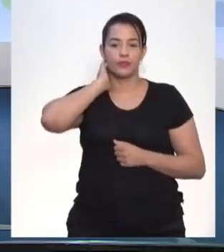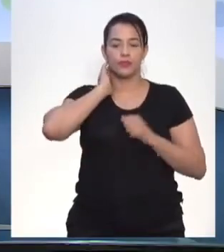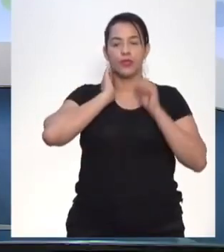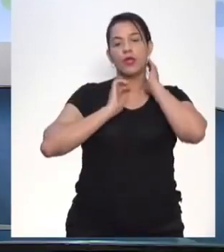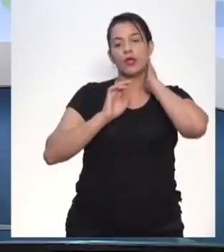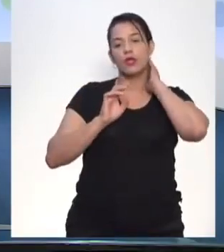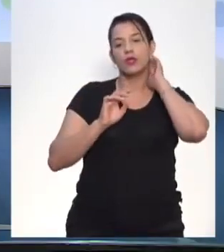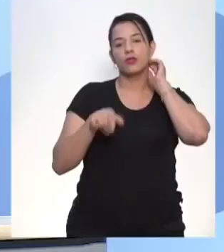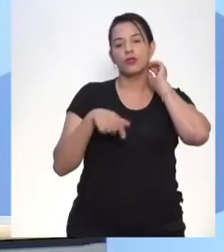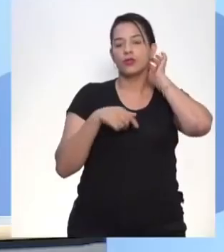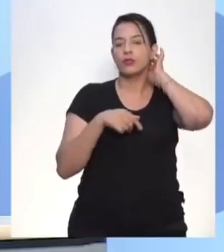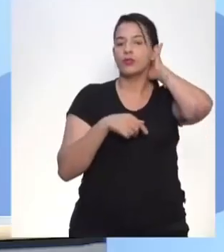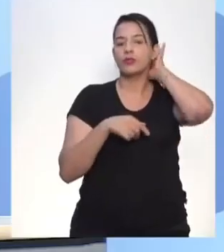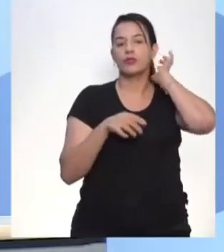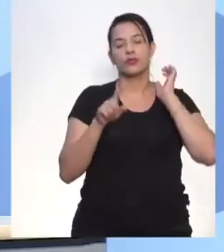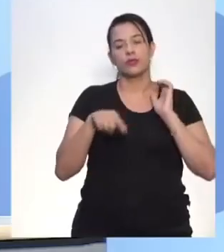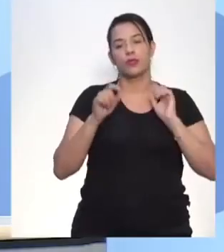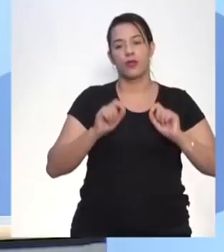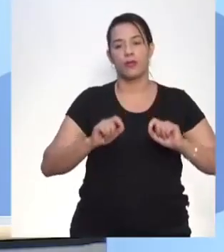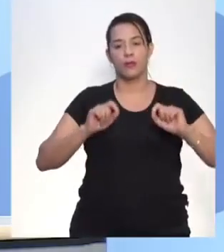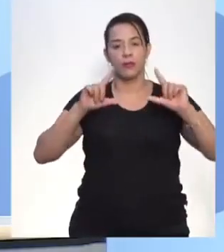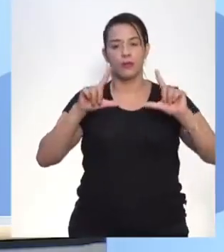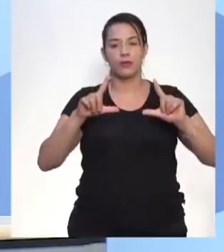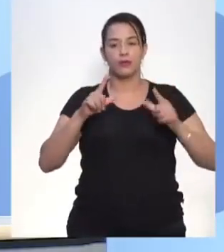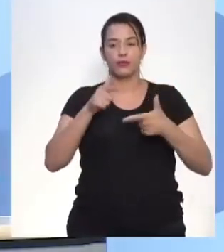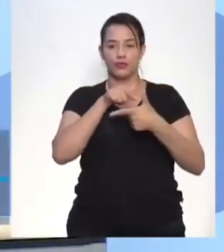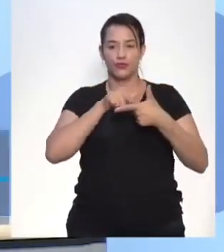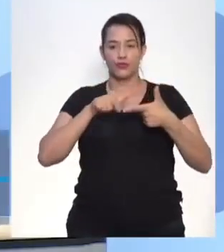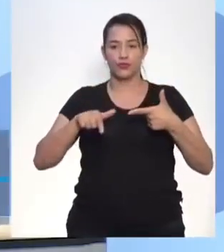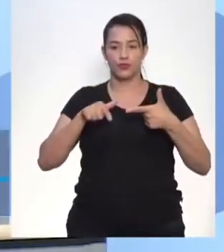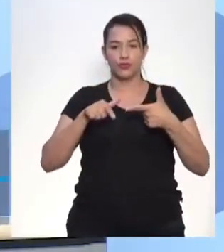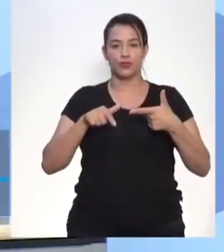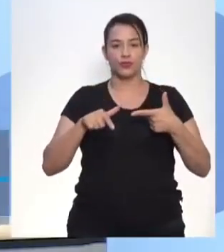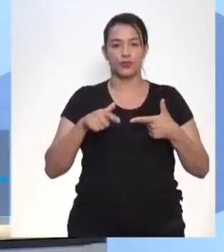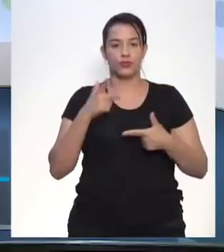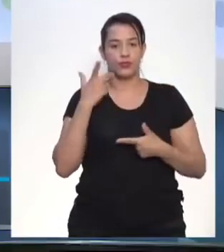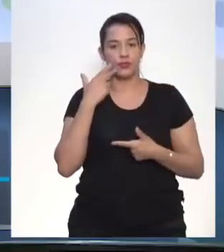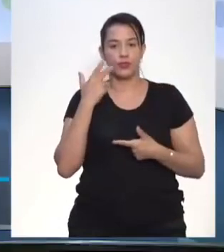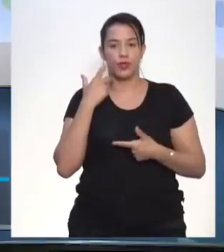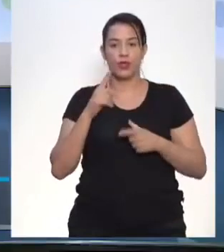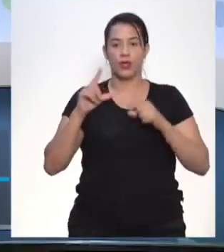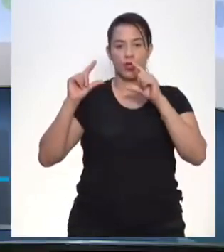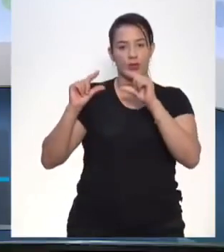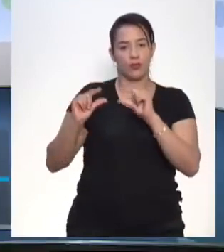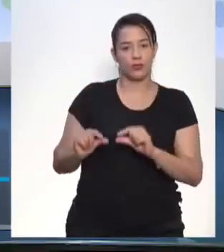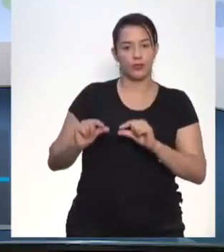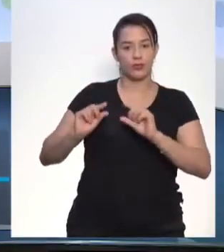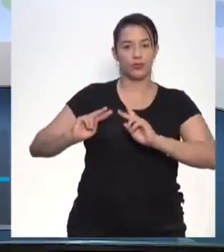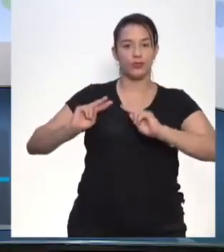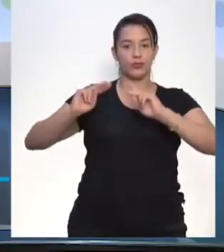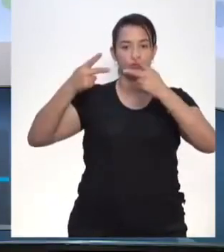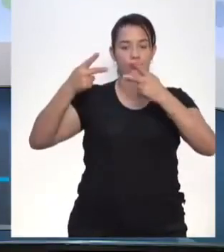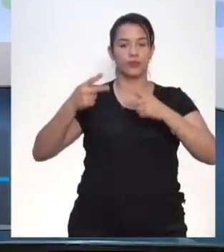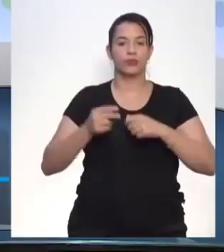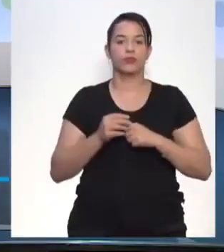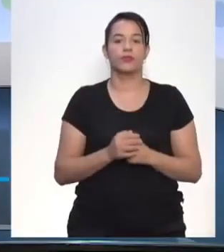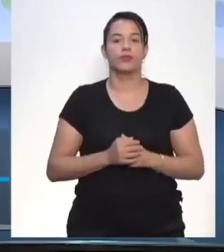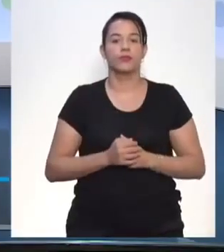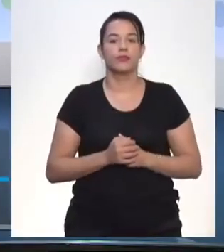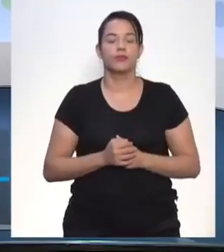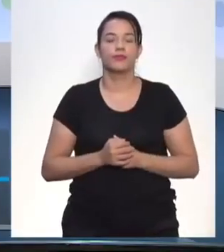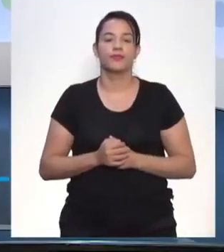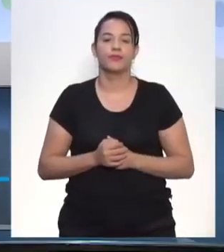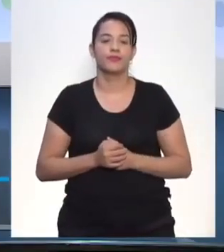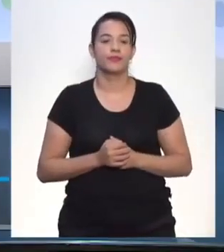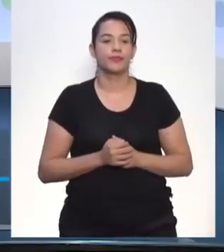que é o maior divisor comum, né? Mas não é, no caso aí é o mínimo múltiplo comum. Isso, né? É o menor,